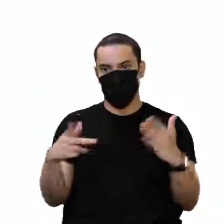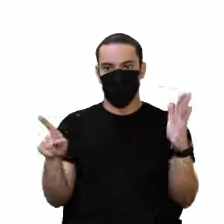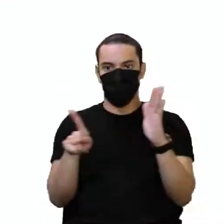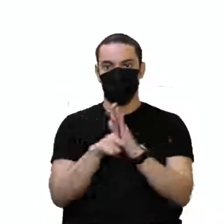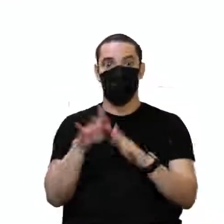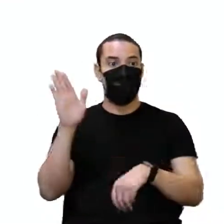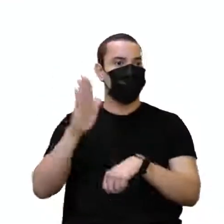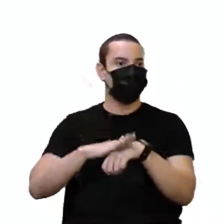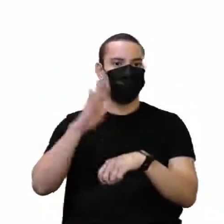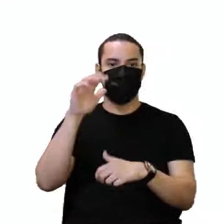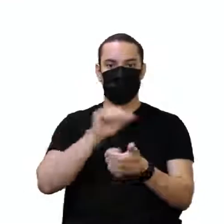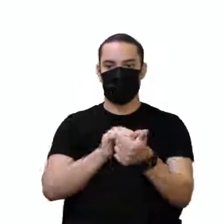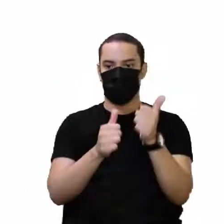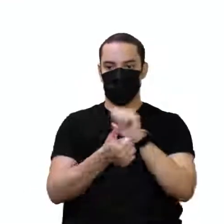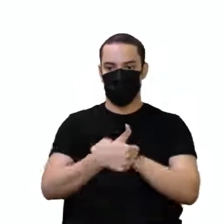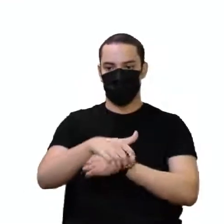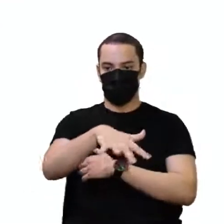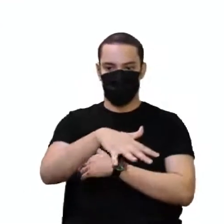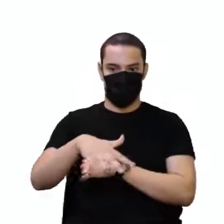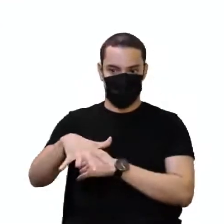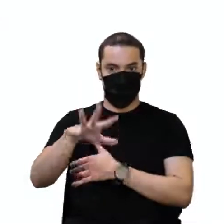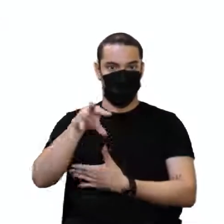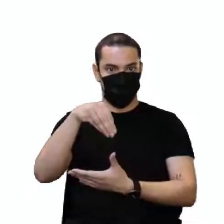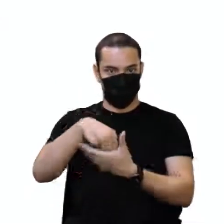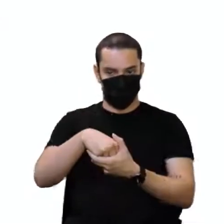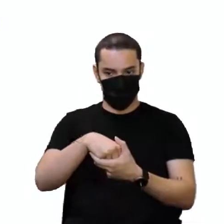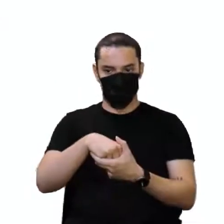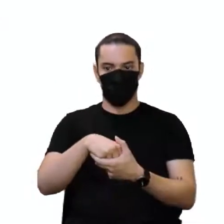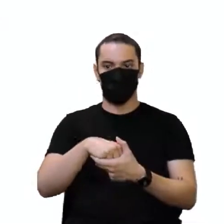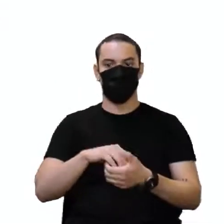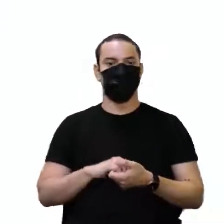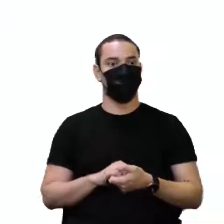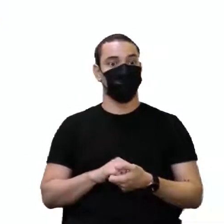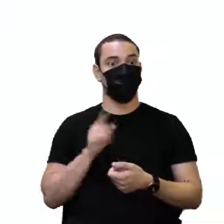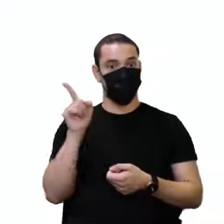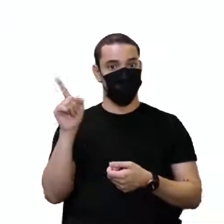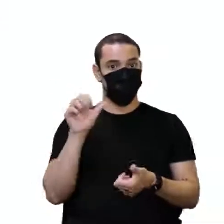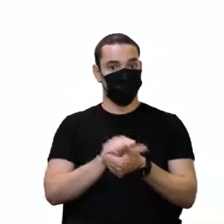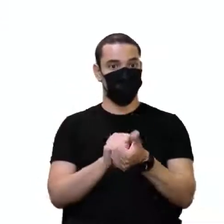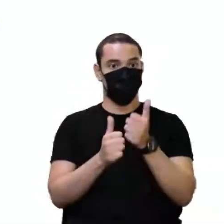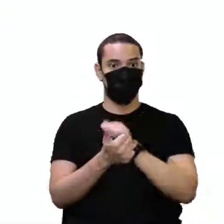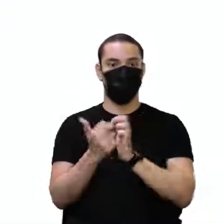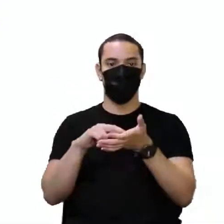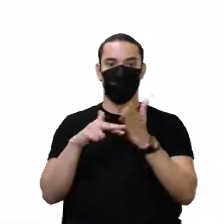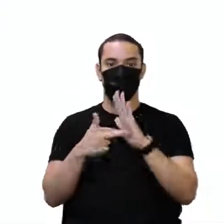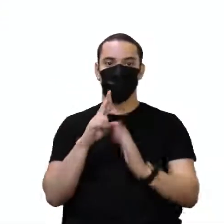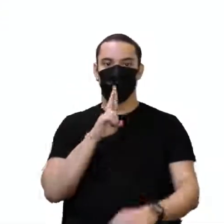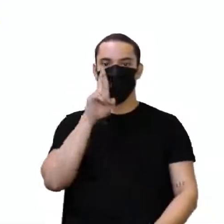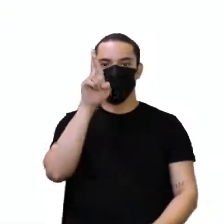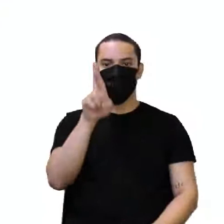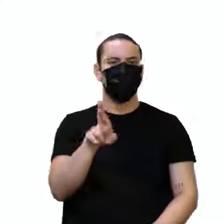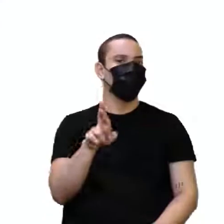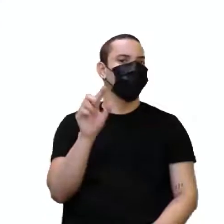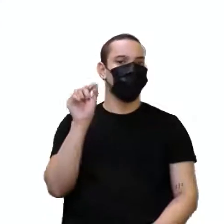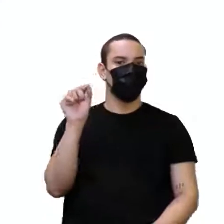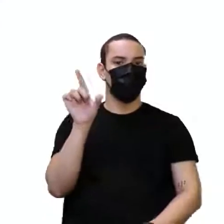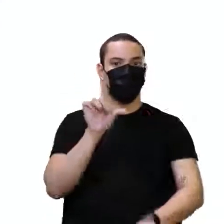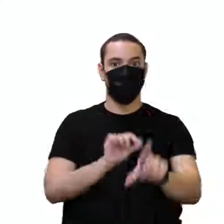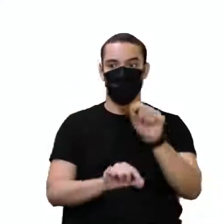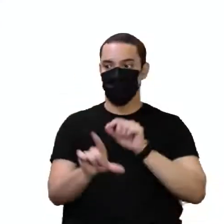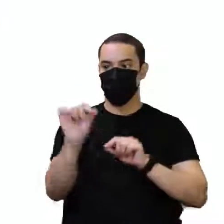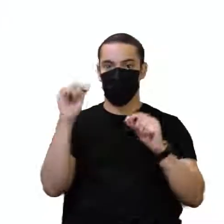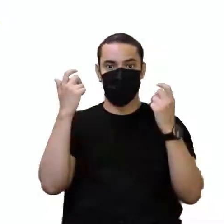organismo cada vez mais adaptado ao ambiente que ele está inserido, tá? Essa adaptação ela é resultado do processo de quê?